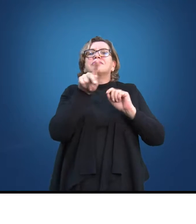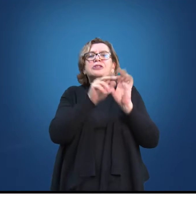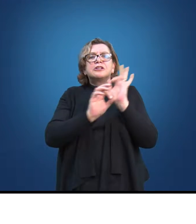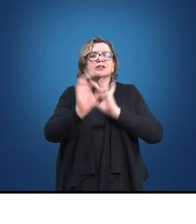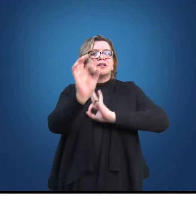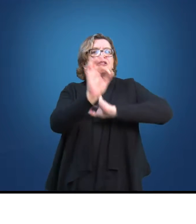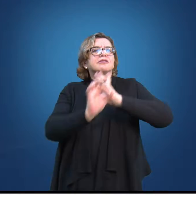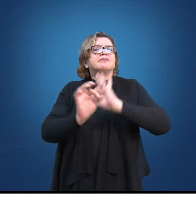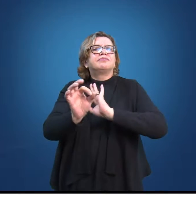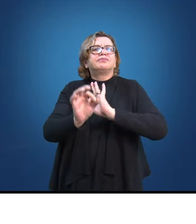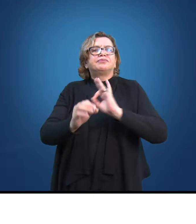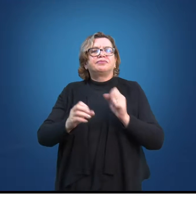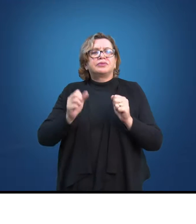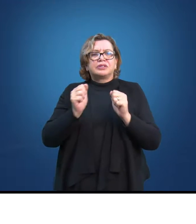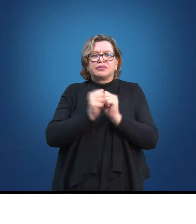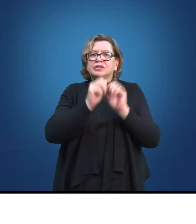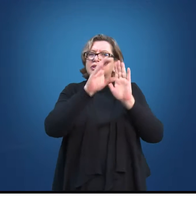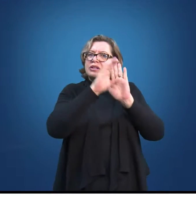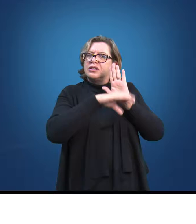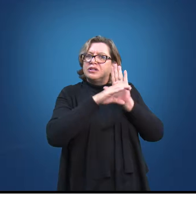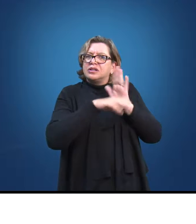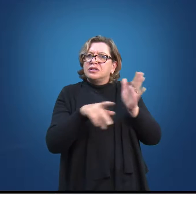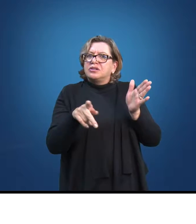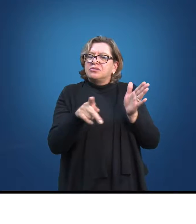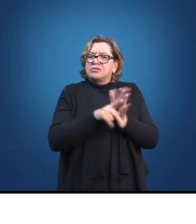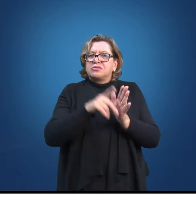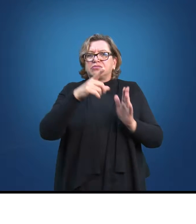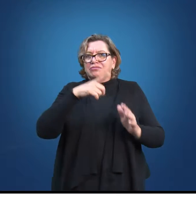tal forma que esse currículo que vem para